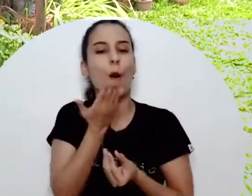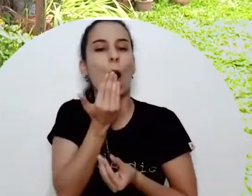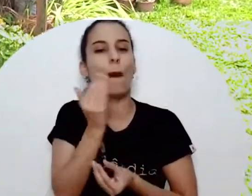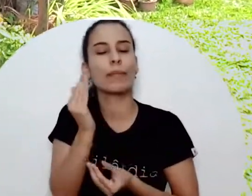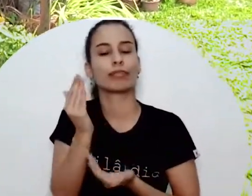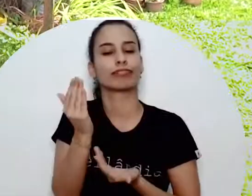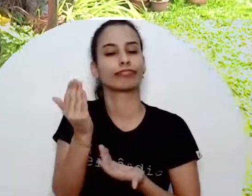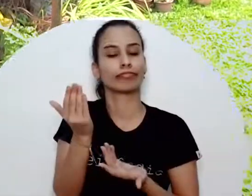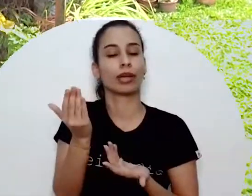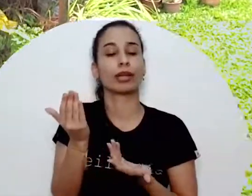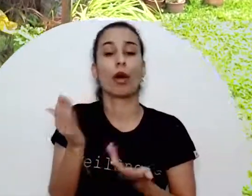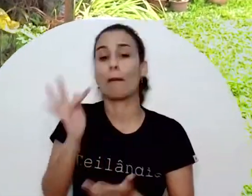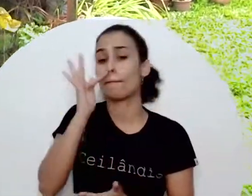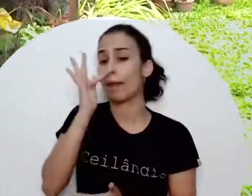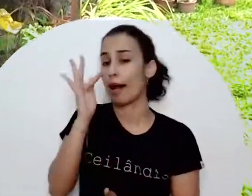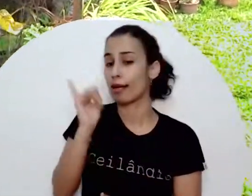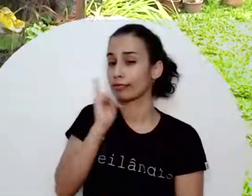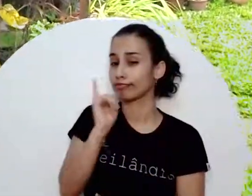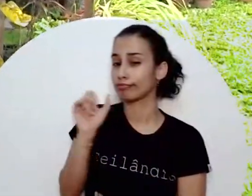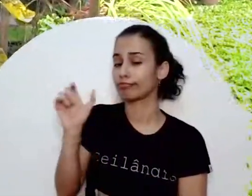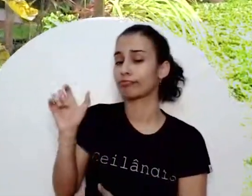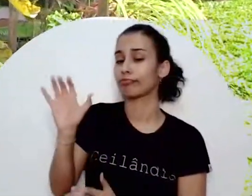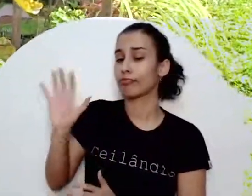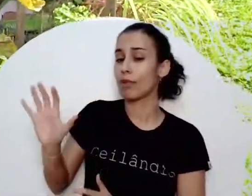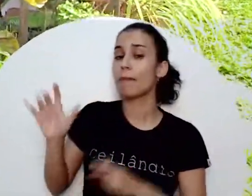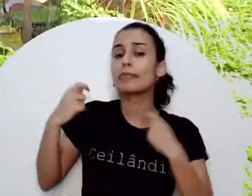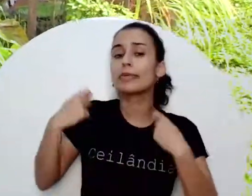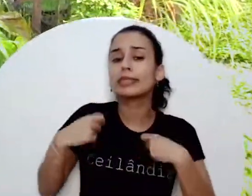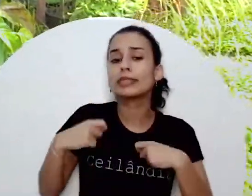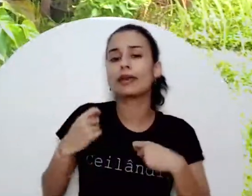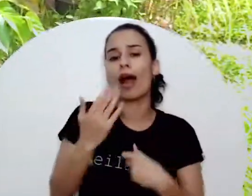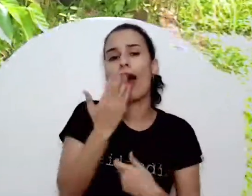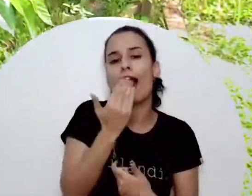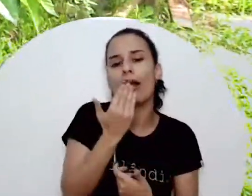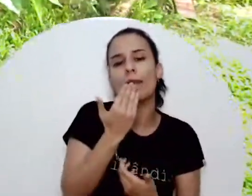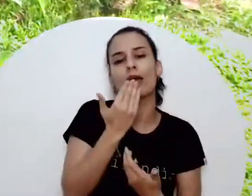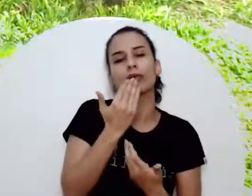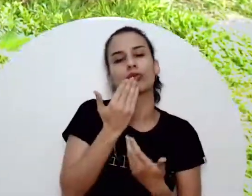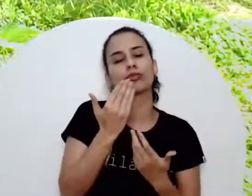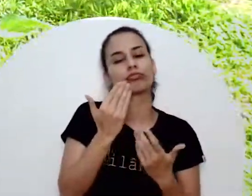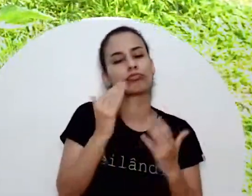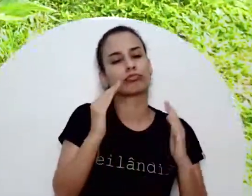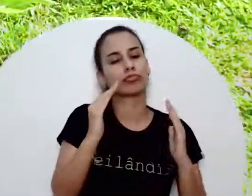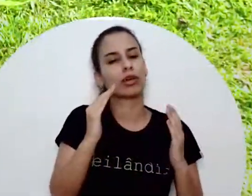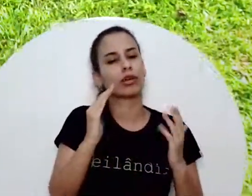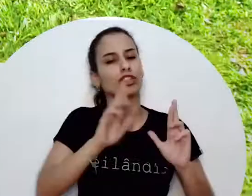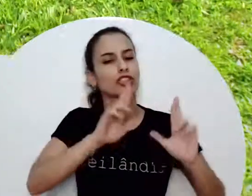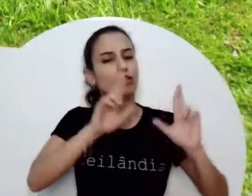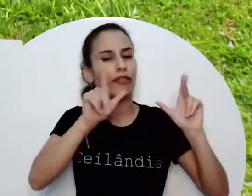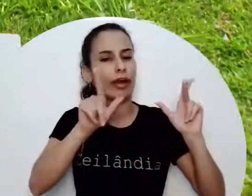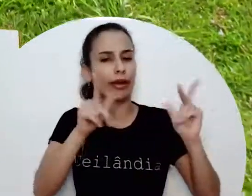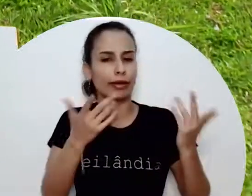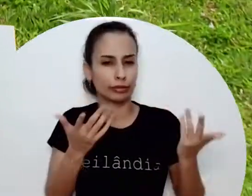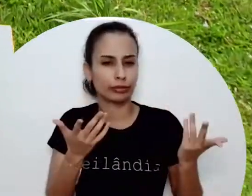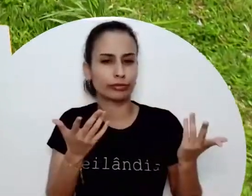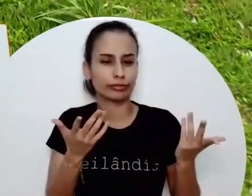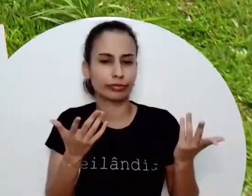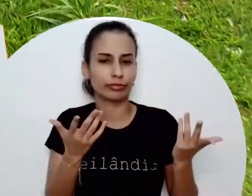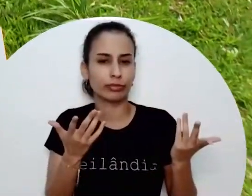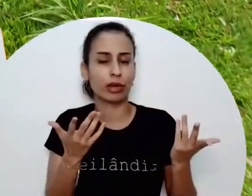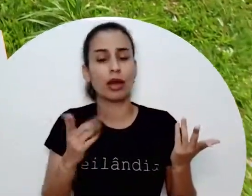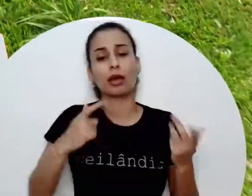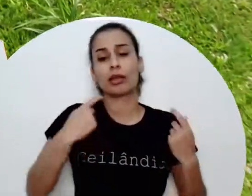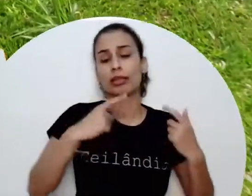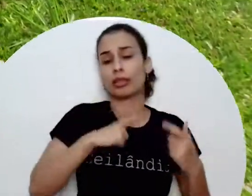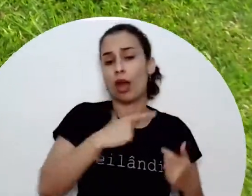elas são vivas e precisam se alimentar. Tem plantas que precisam de alimentos específicos para dar folhas,